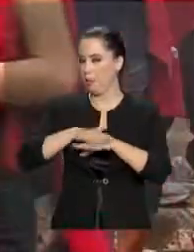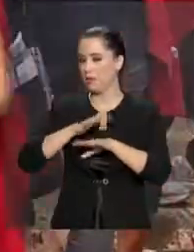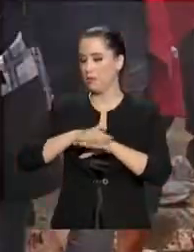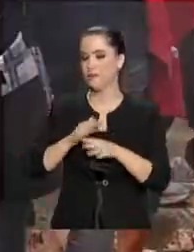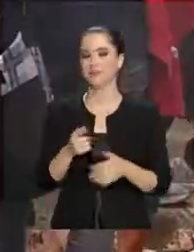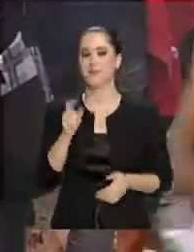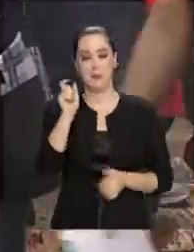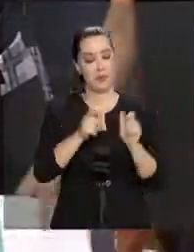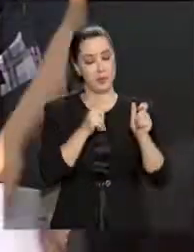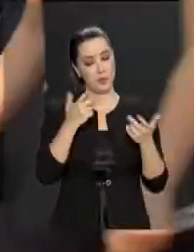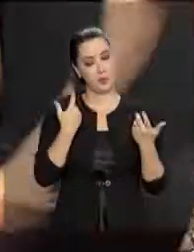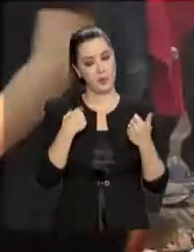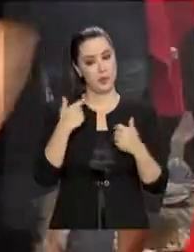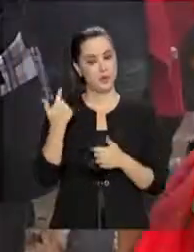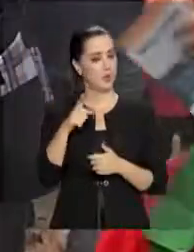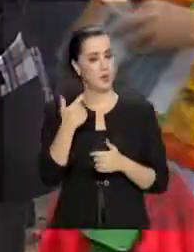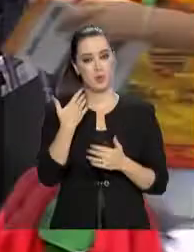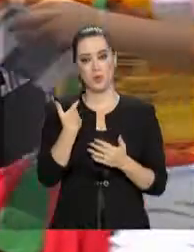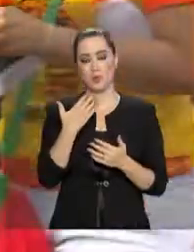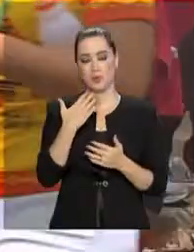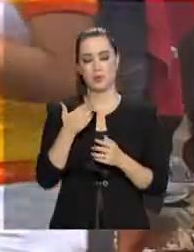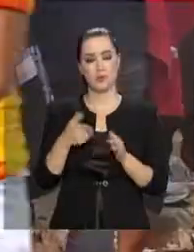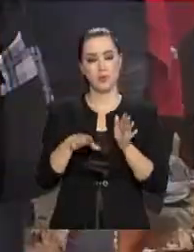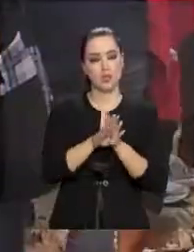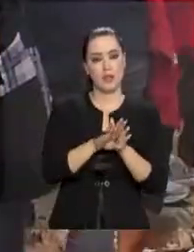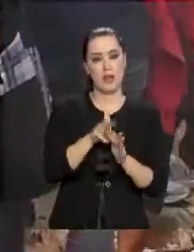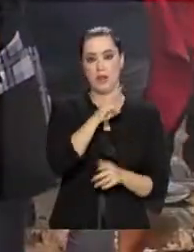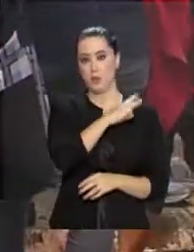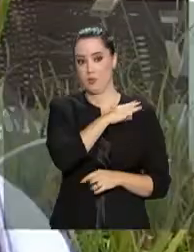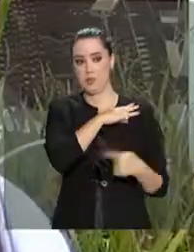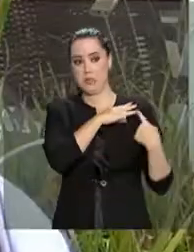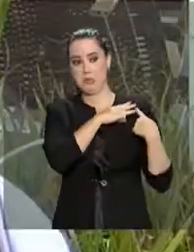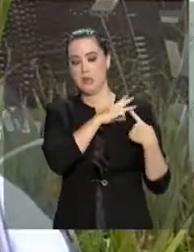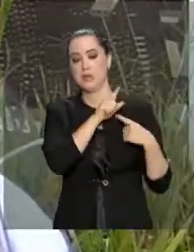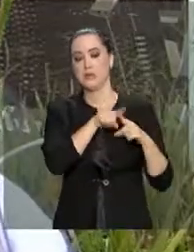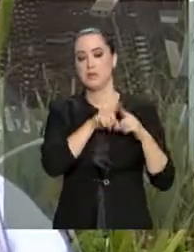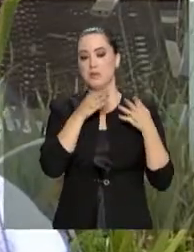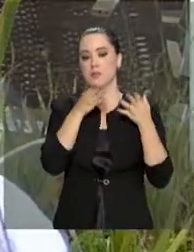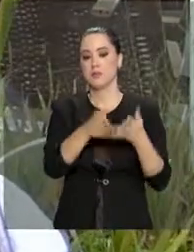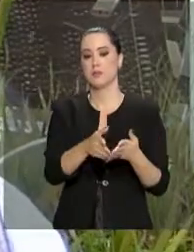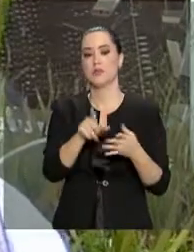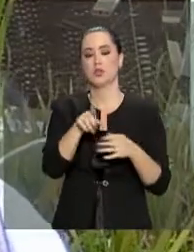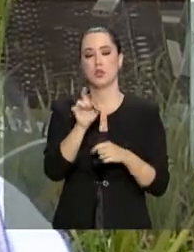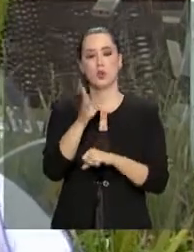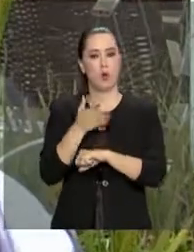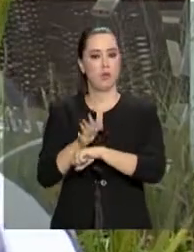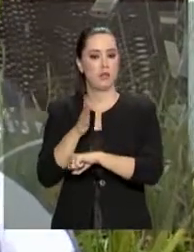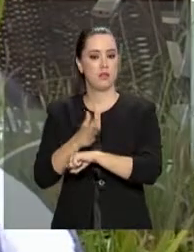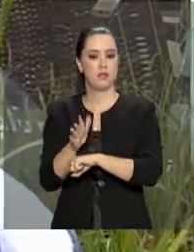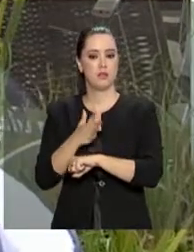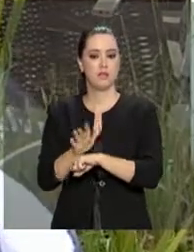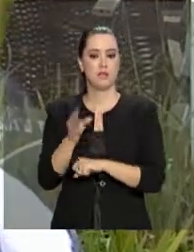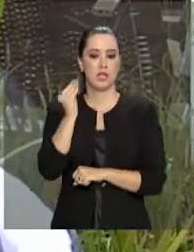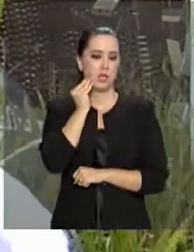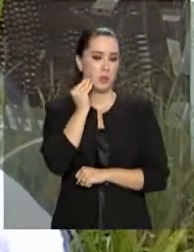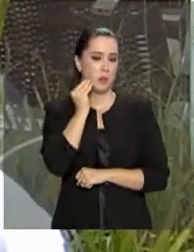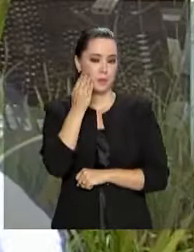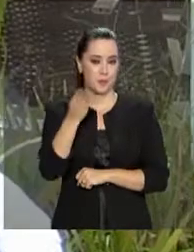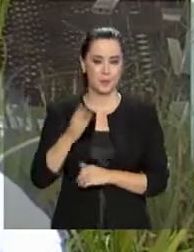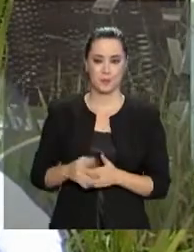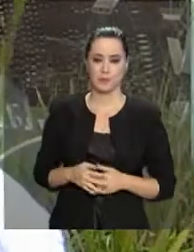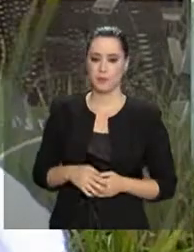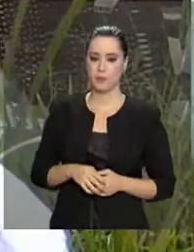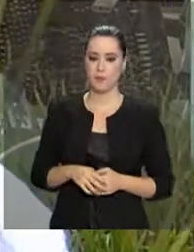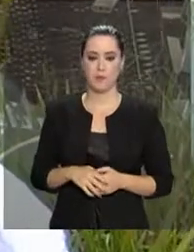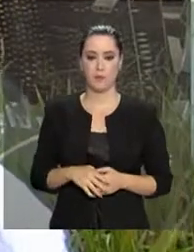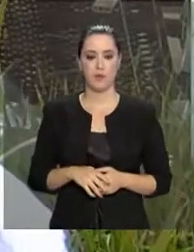candidatos, há aqueles que ainda não estão no terceiro ano do ensino médio e participam do exame apenas como experiência. Eu não